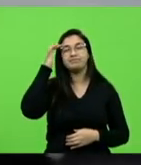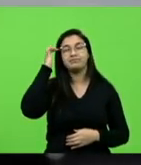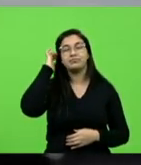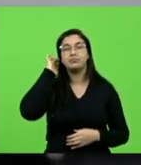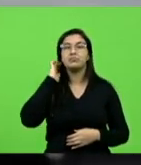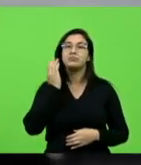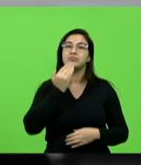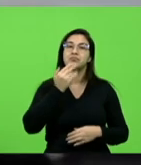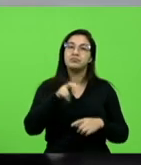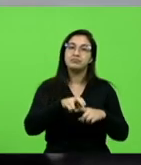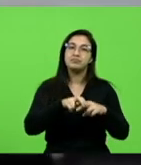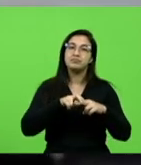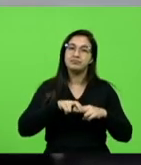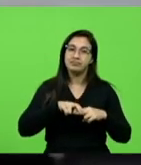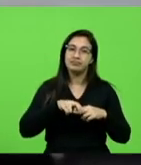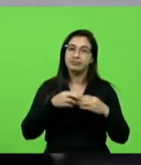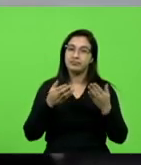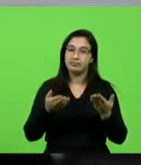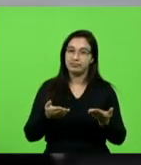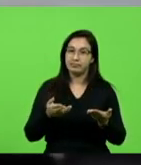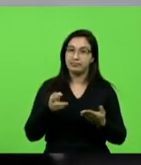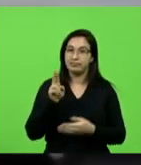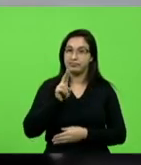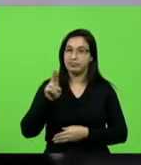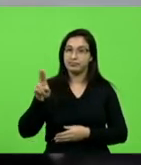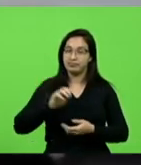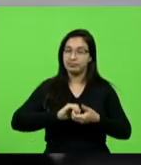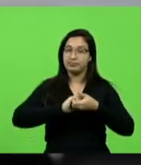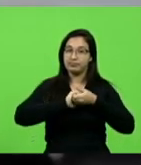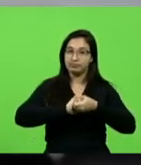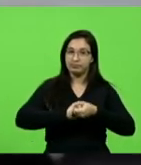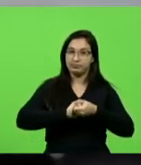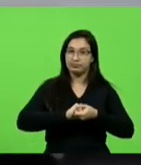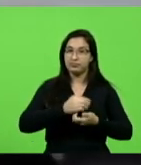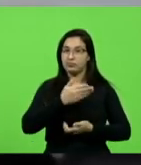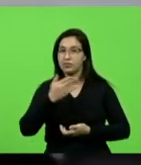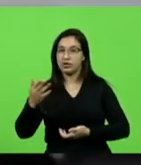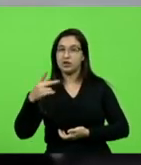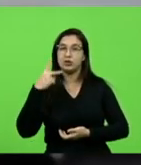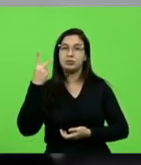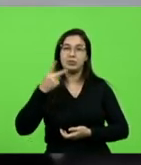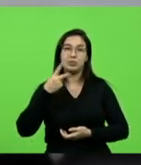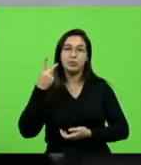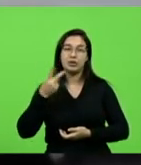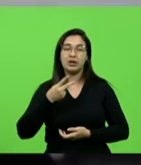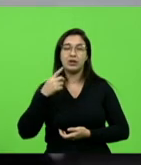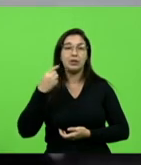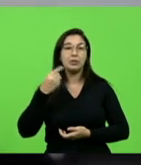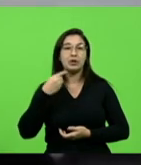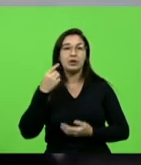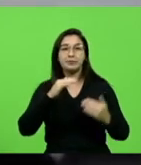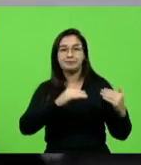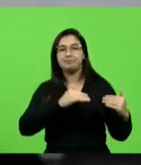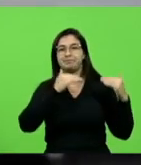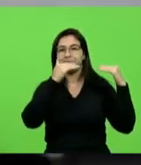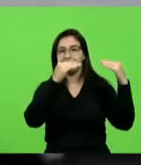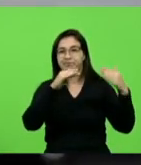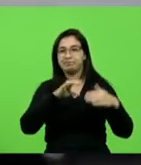licença para, em seu nome, saudar os demais parlamentares, as autoridades,